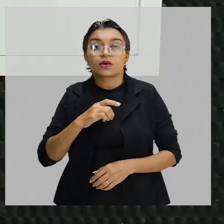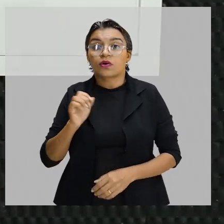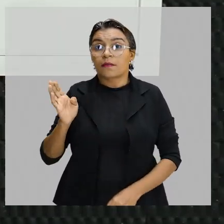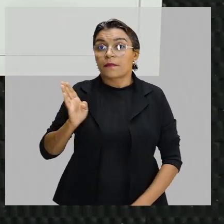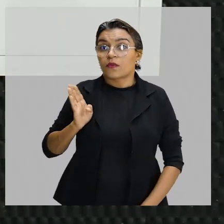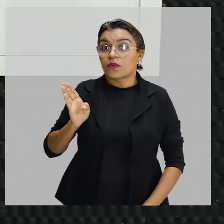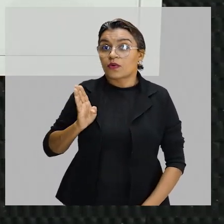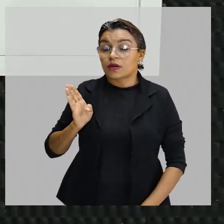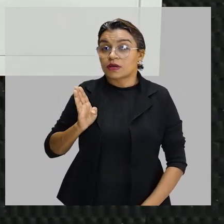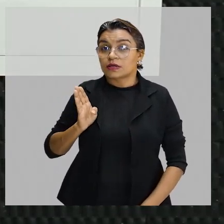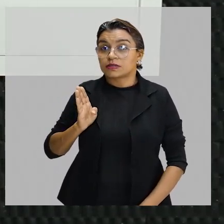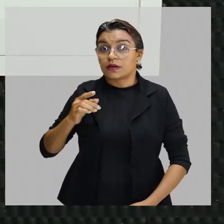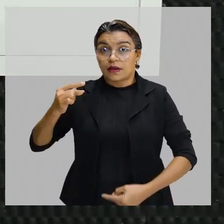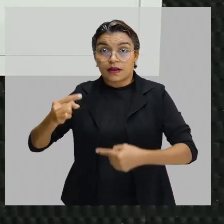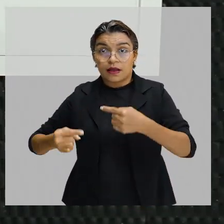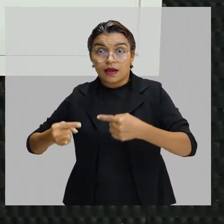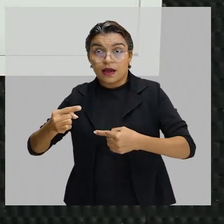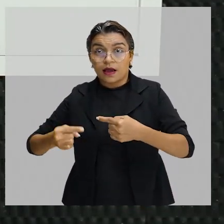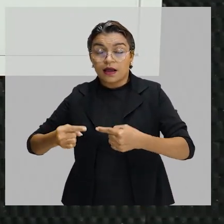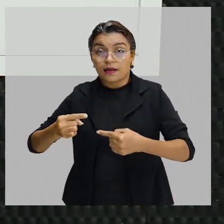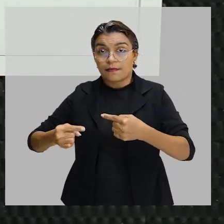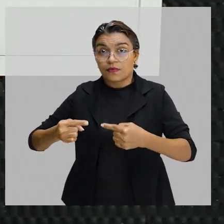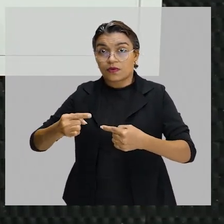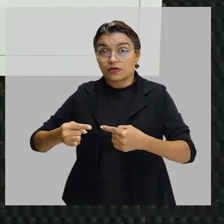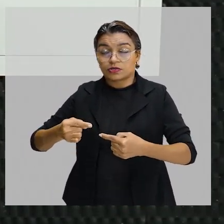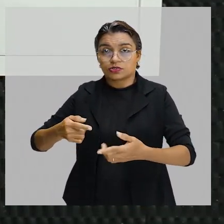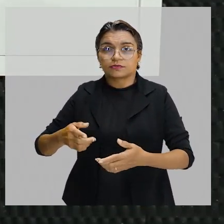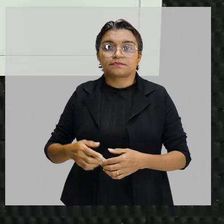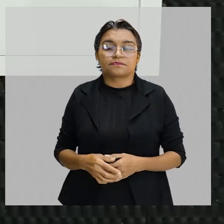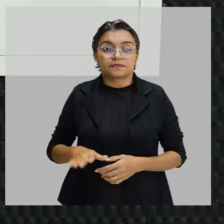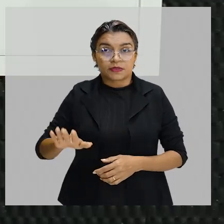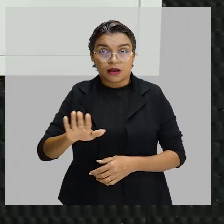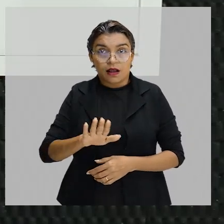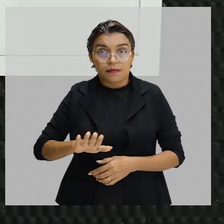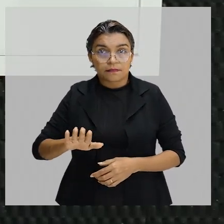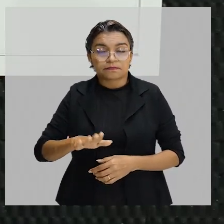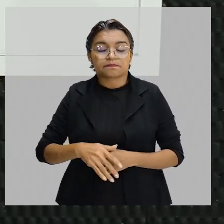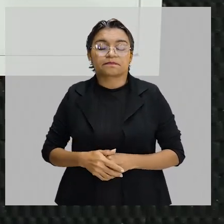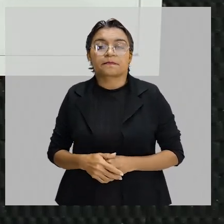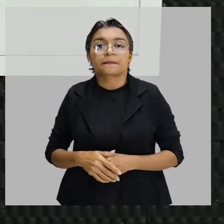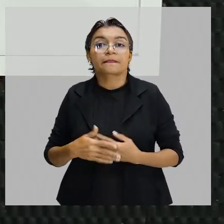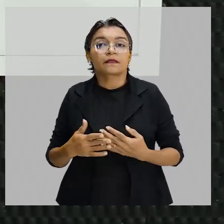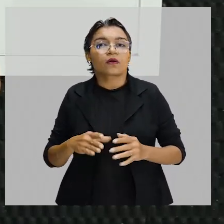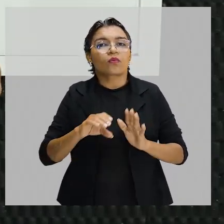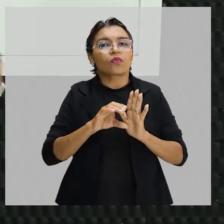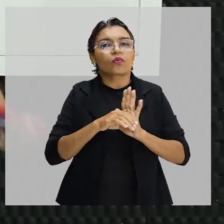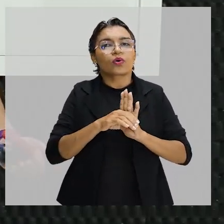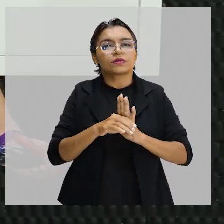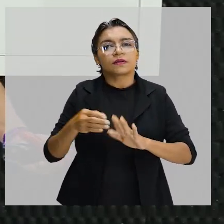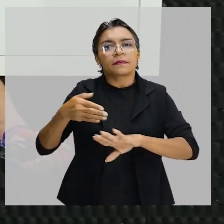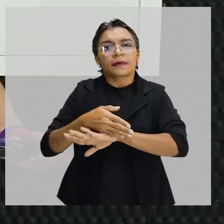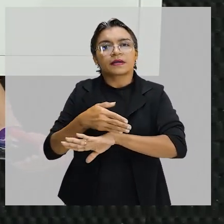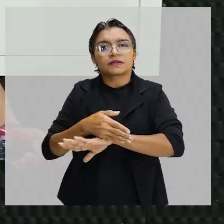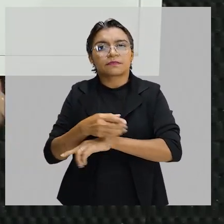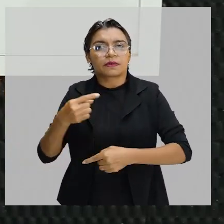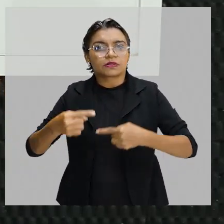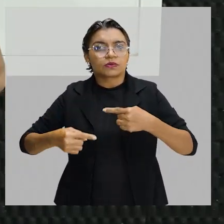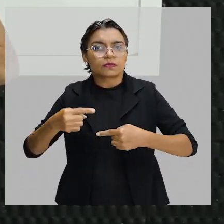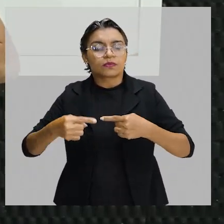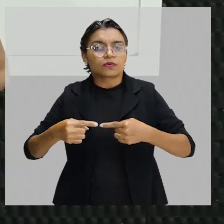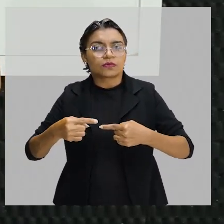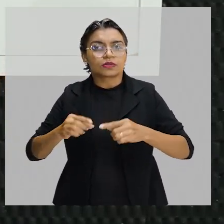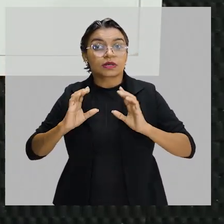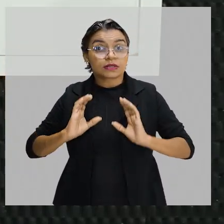ascensão política, o seu domínio político. Então perceba que este conceito de participação política e de cidadania ele